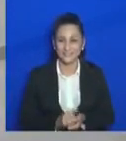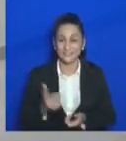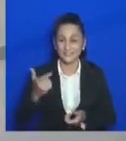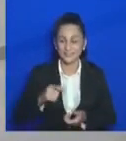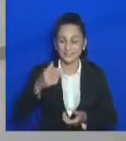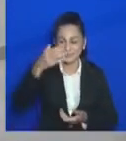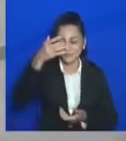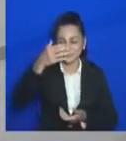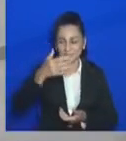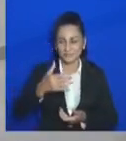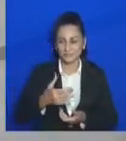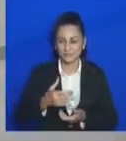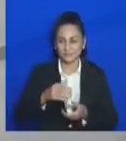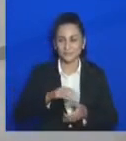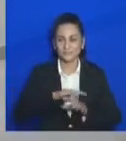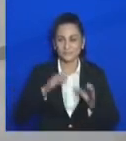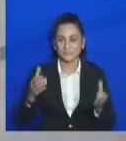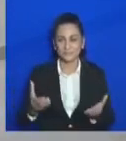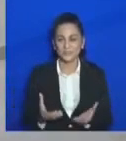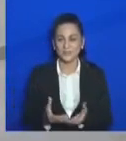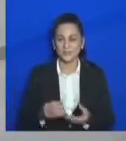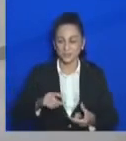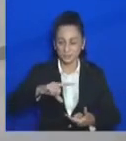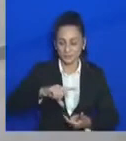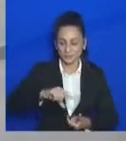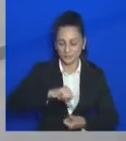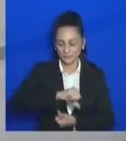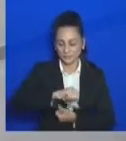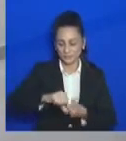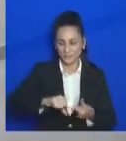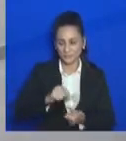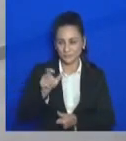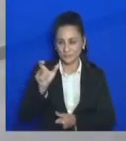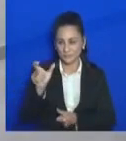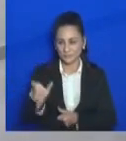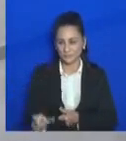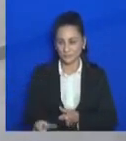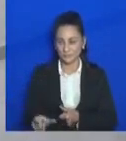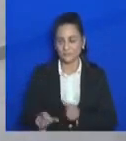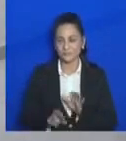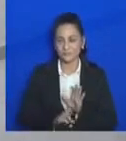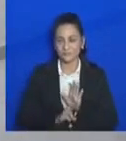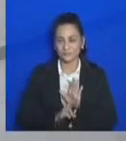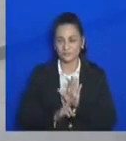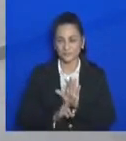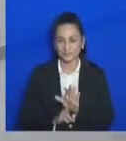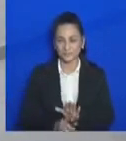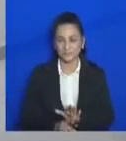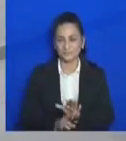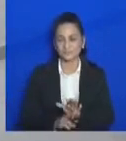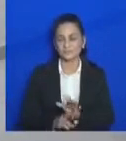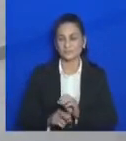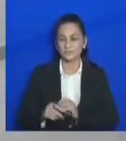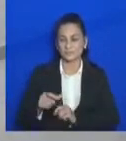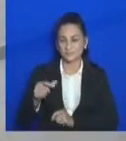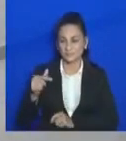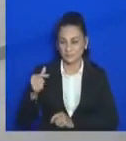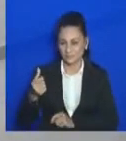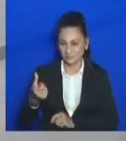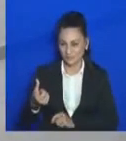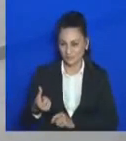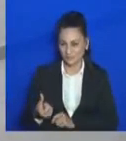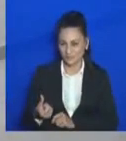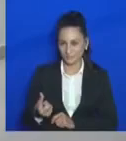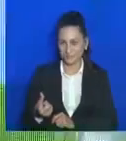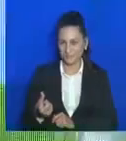Bola no suporte. O globo sendo identificado. Agora sortearemos o número correspondente à coluna número